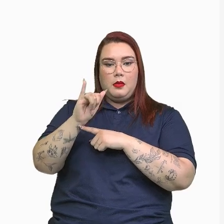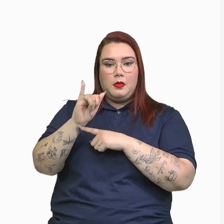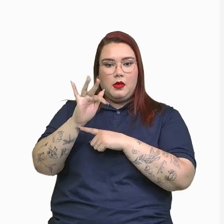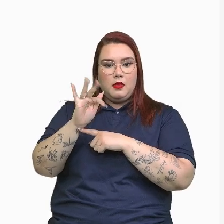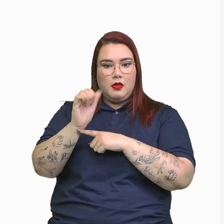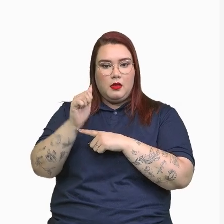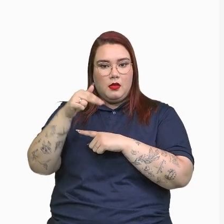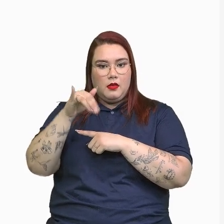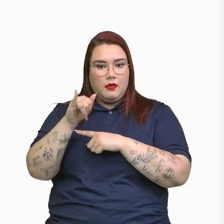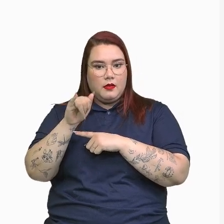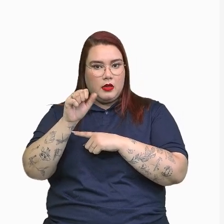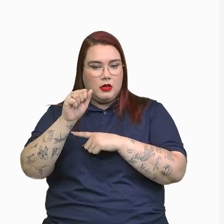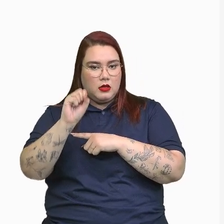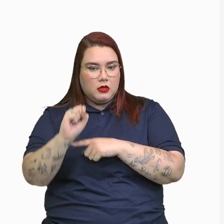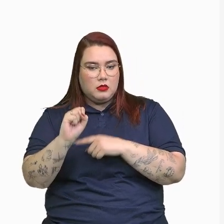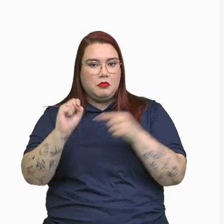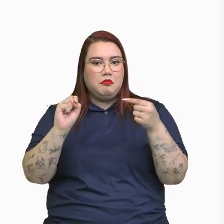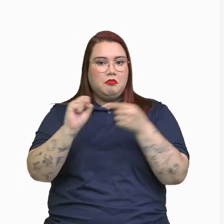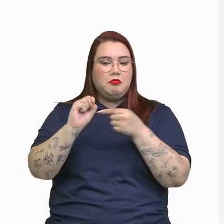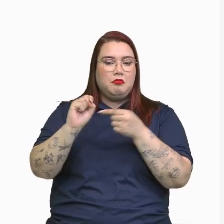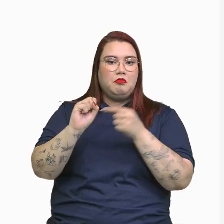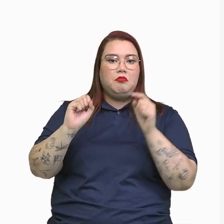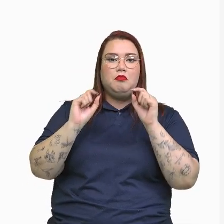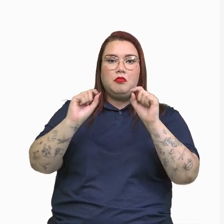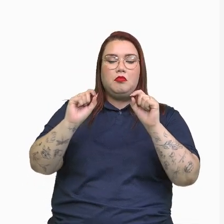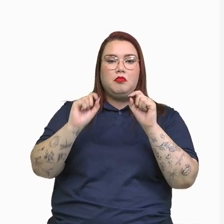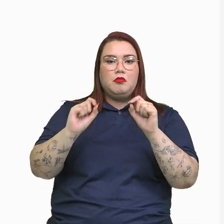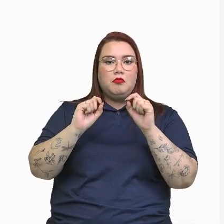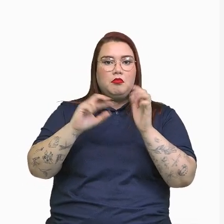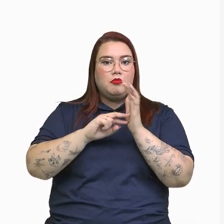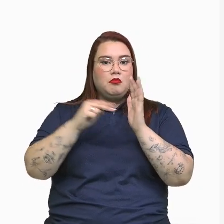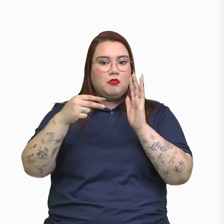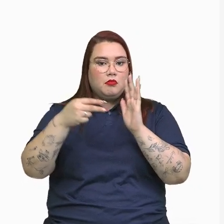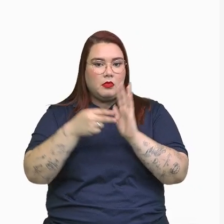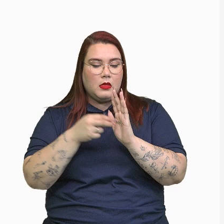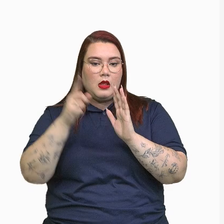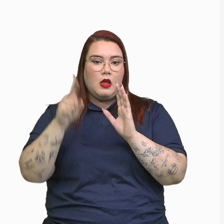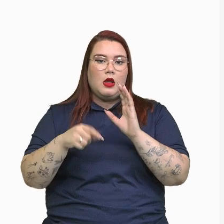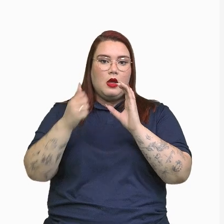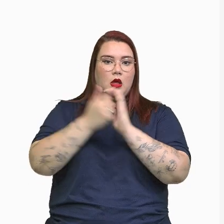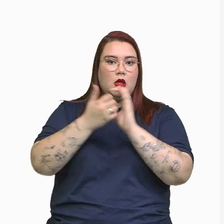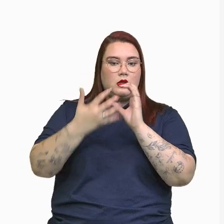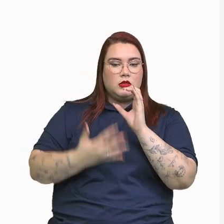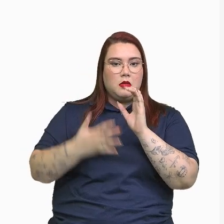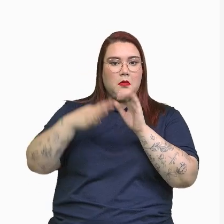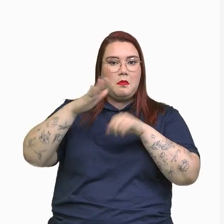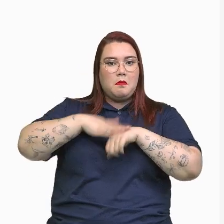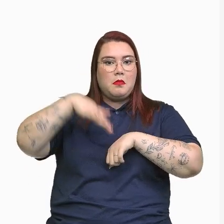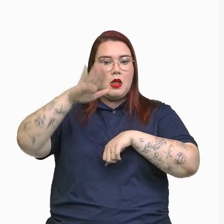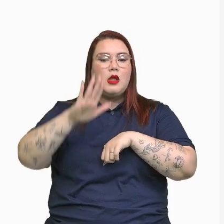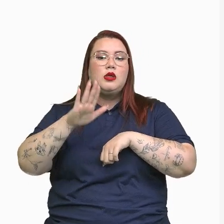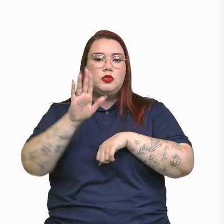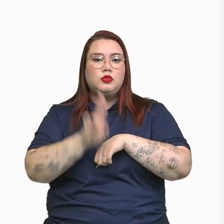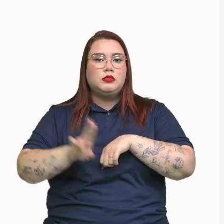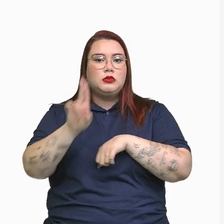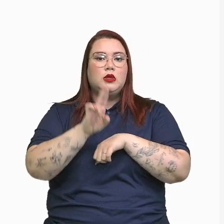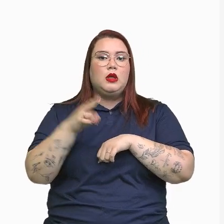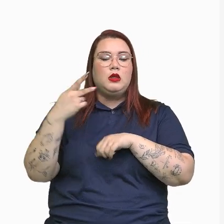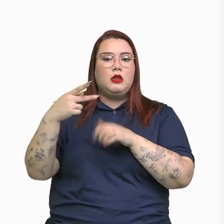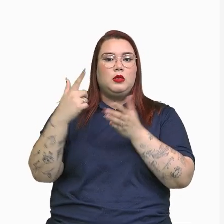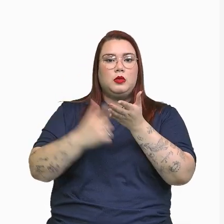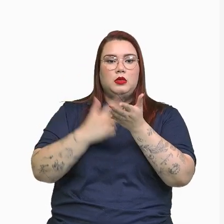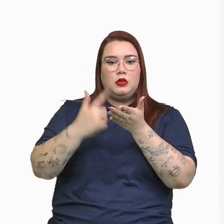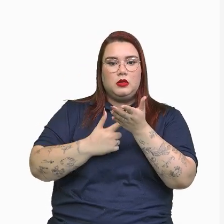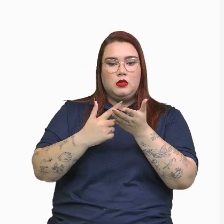E aí eu chamo a atenção de vocês justamente para a epifania, que é uma das características mais marcantes da obra de Clarice Lispector. O que